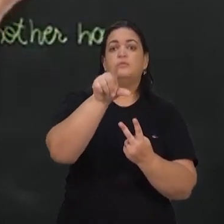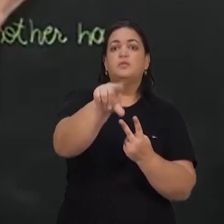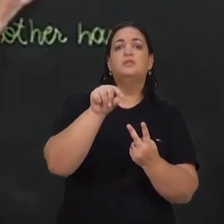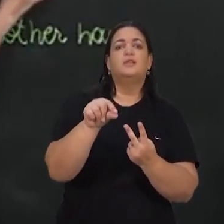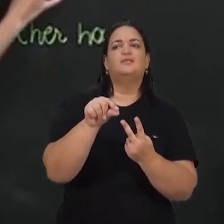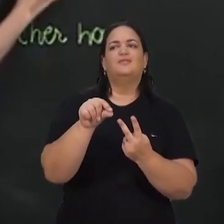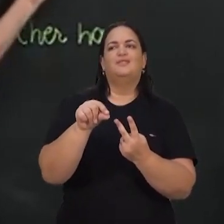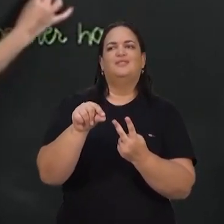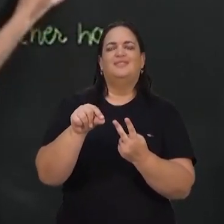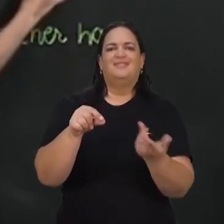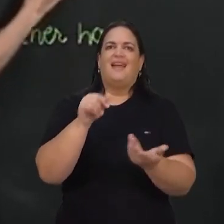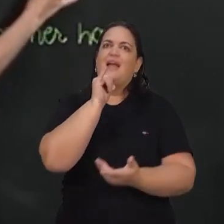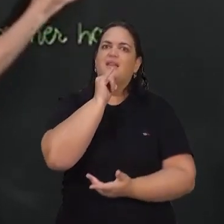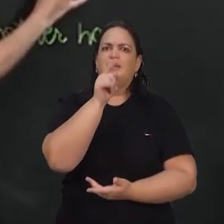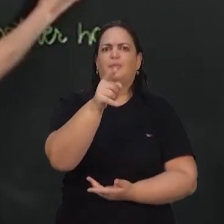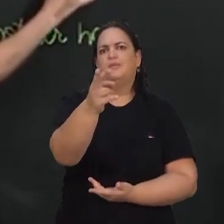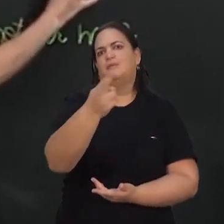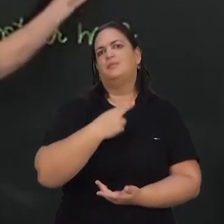love